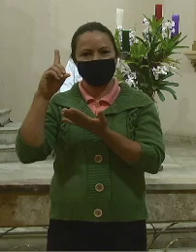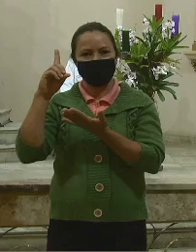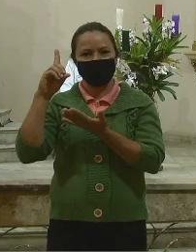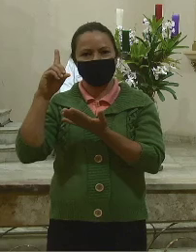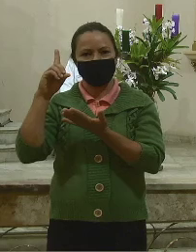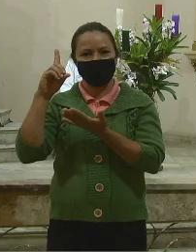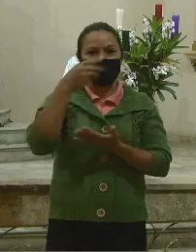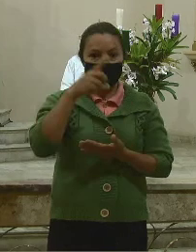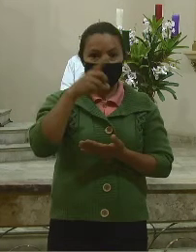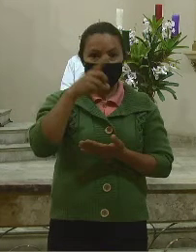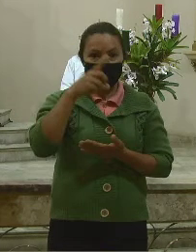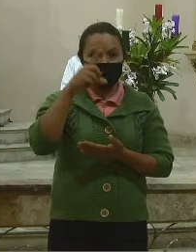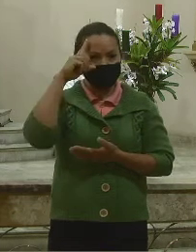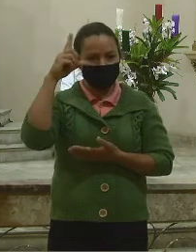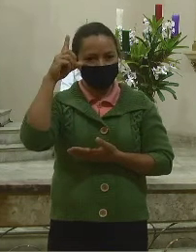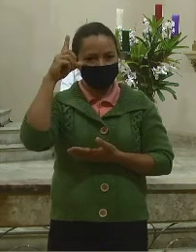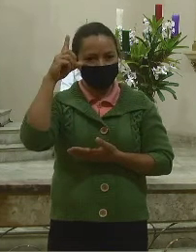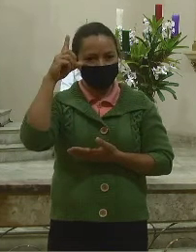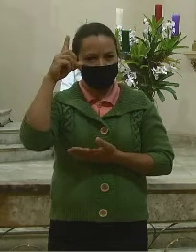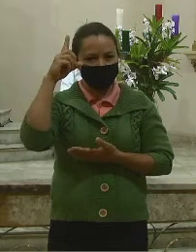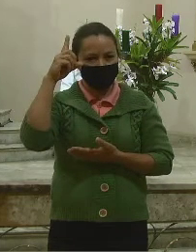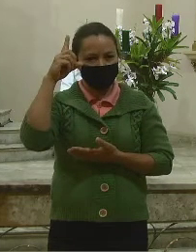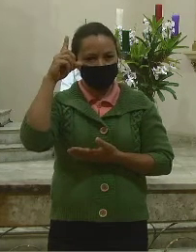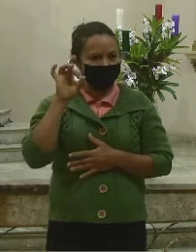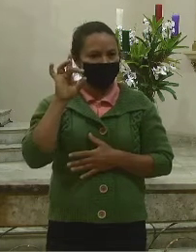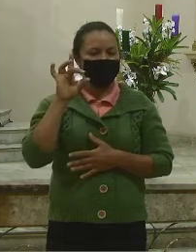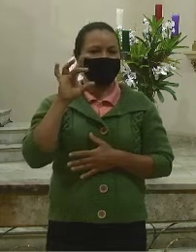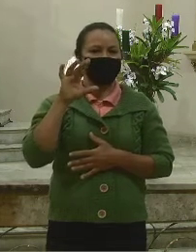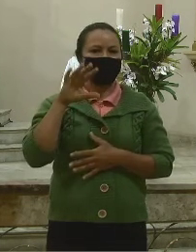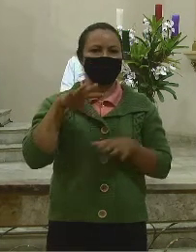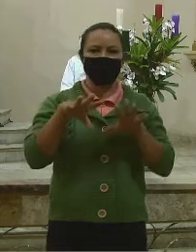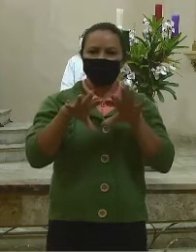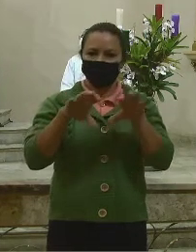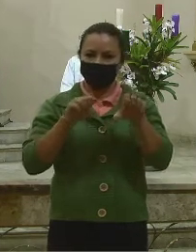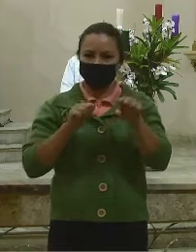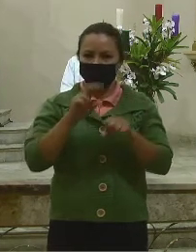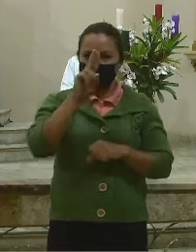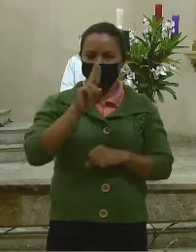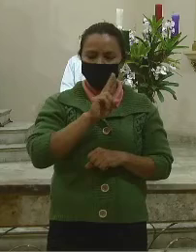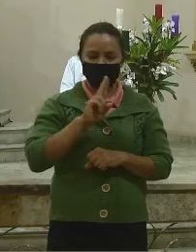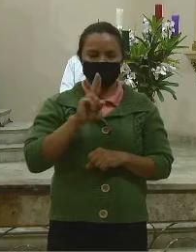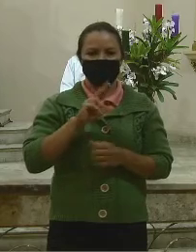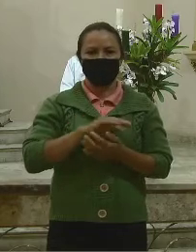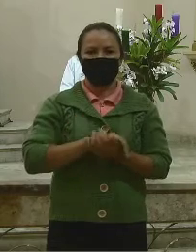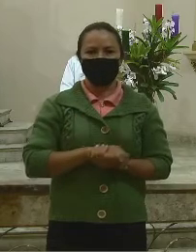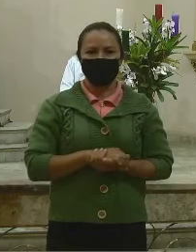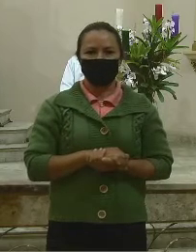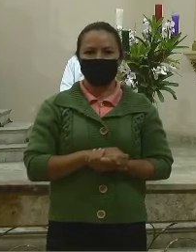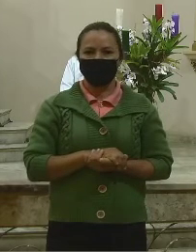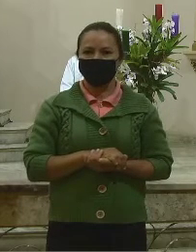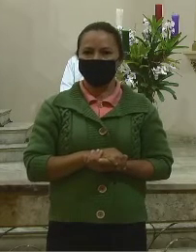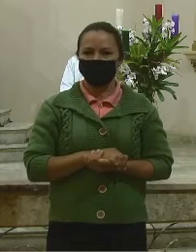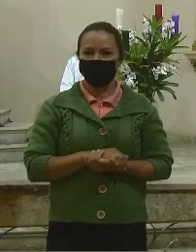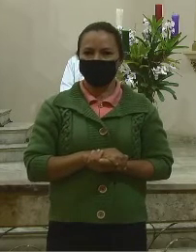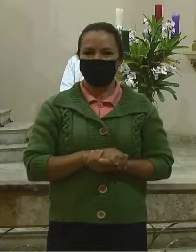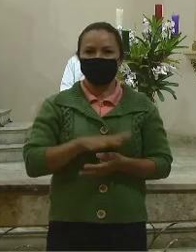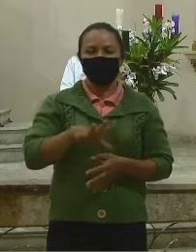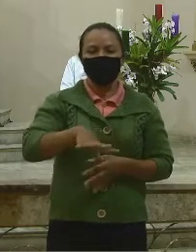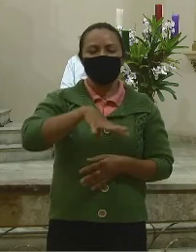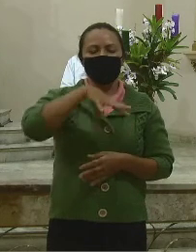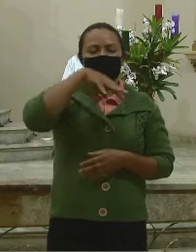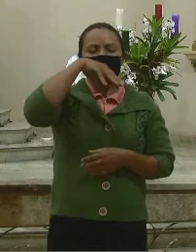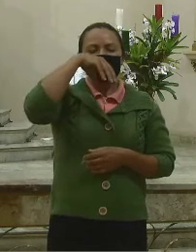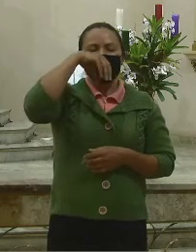13 dias apenas da sua ordenação sacerdotal, cheirando o perfume dos